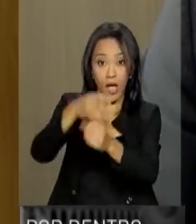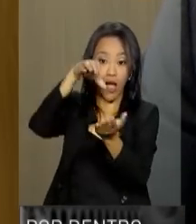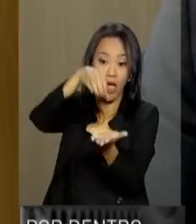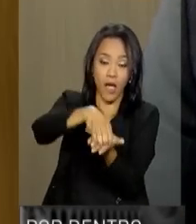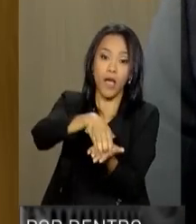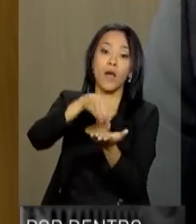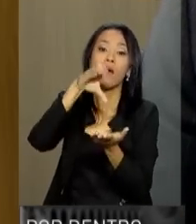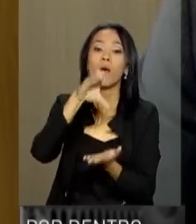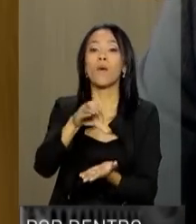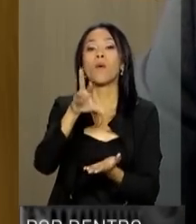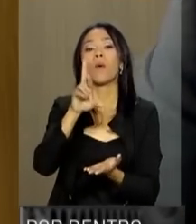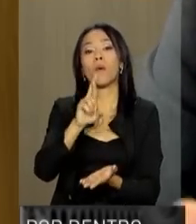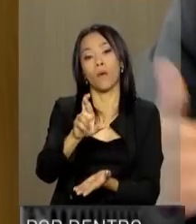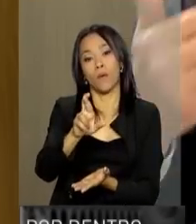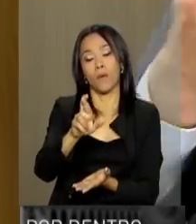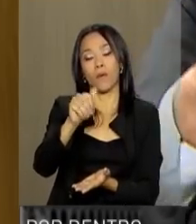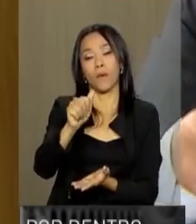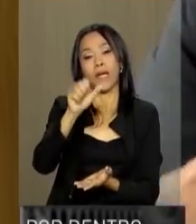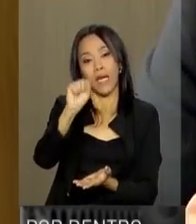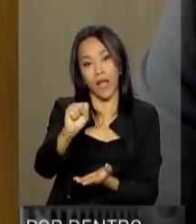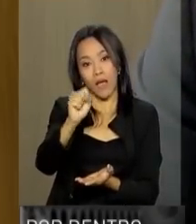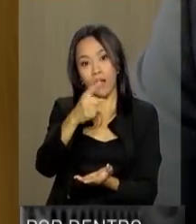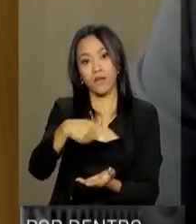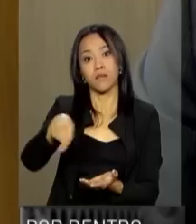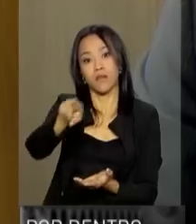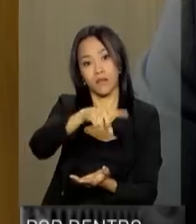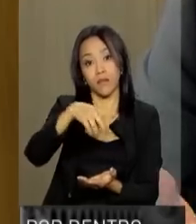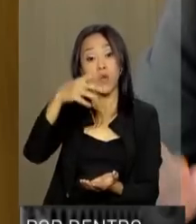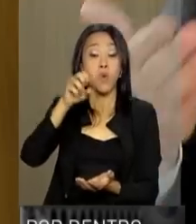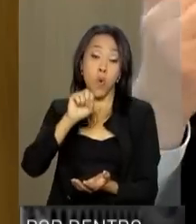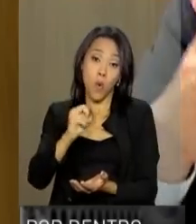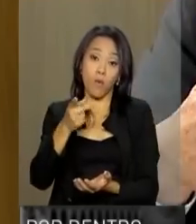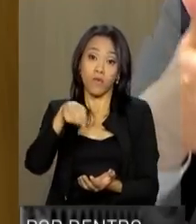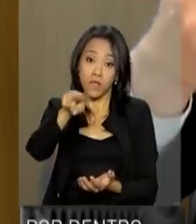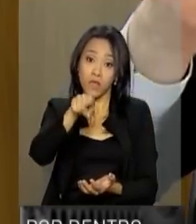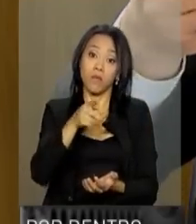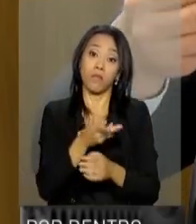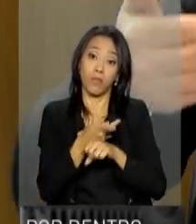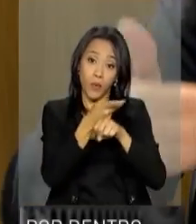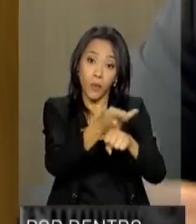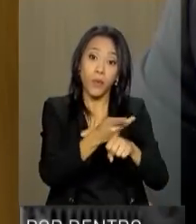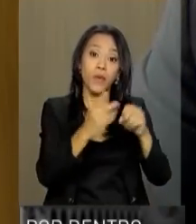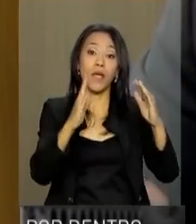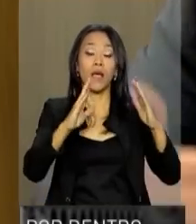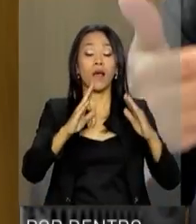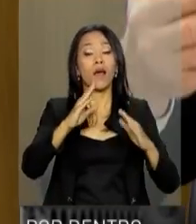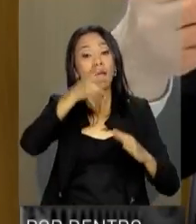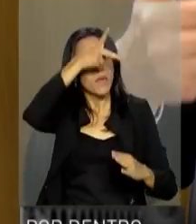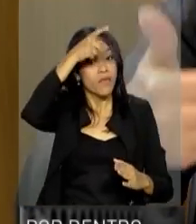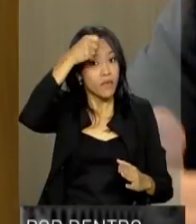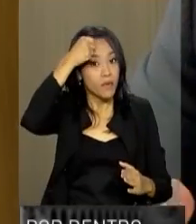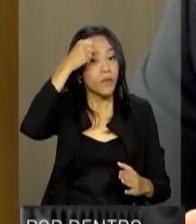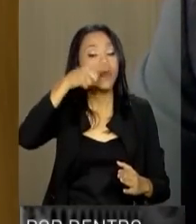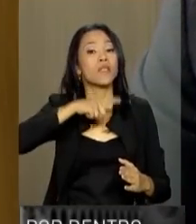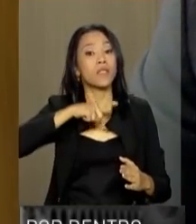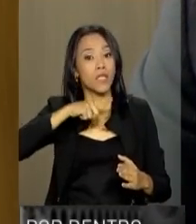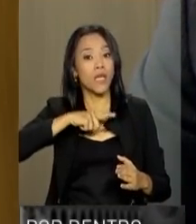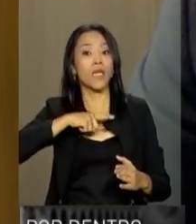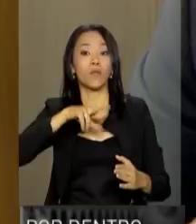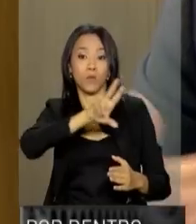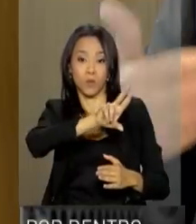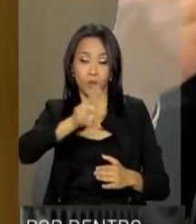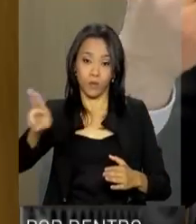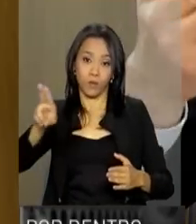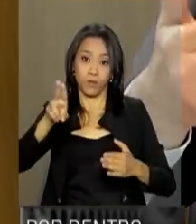centro de referência de assistência social o assistente social na prefeitura que eles vão te orientar tem que entrar no cadastro tem um cadastro único no brasil